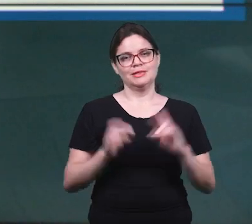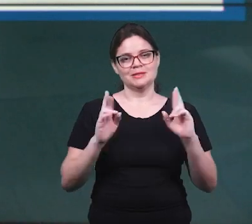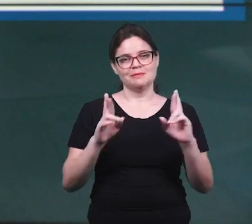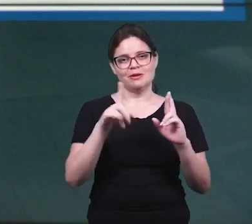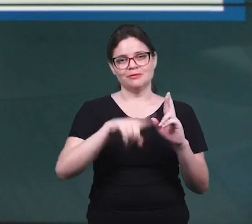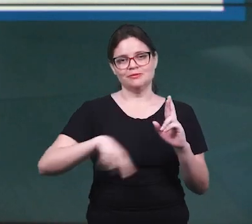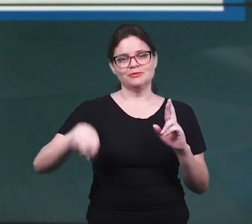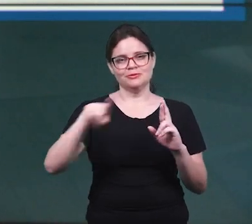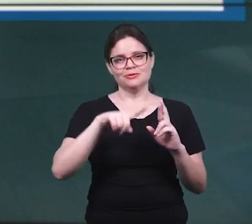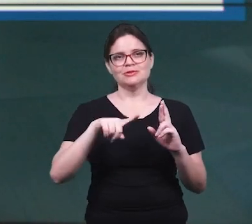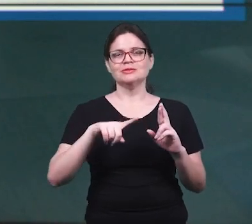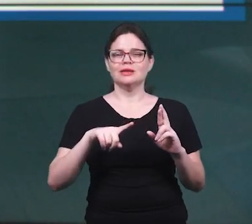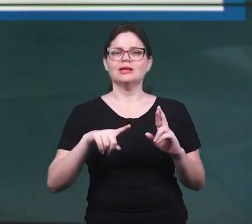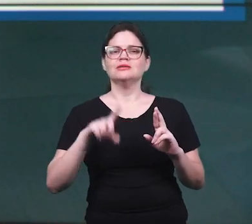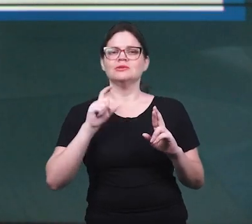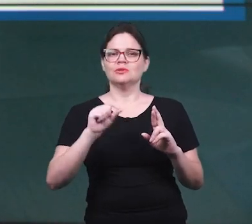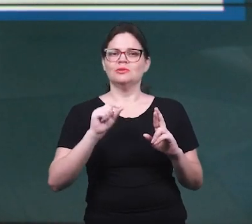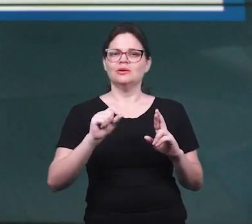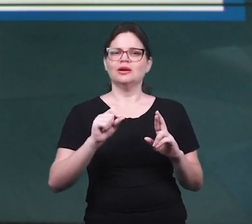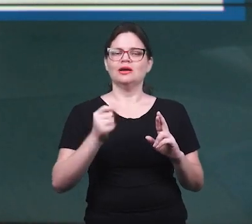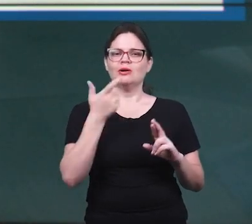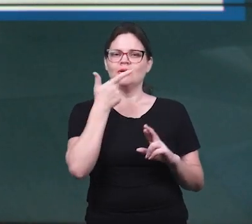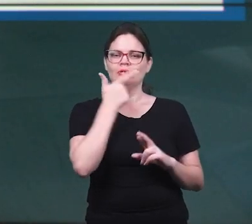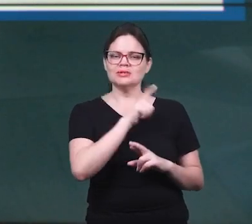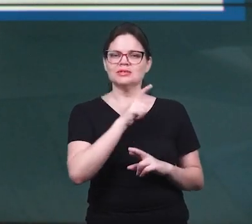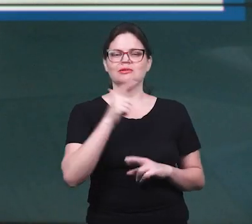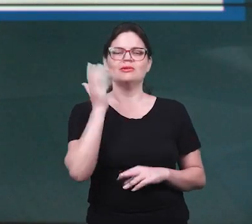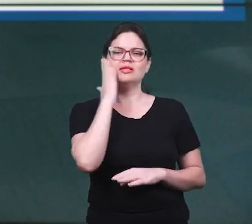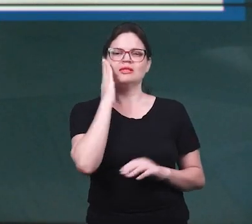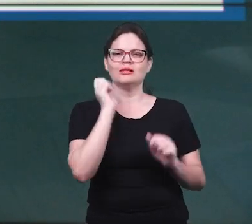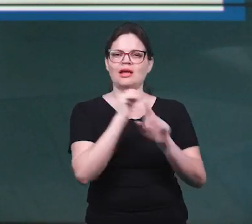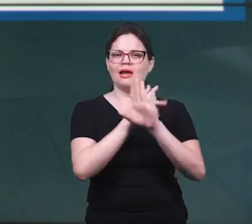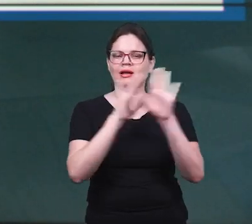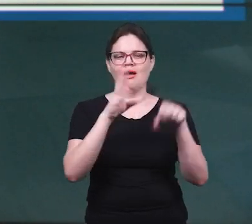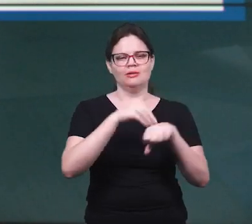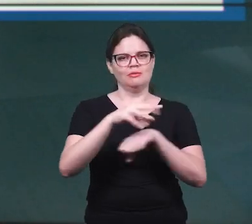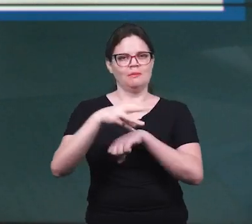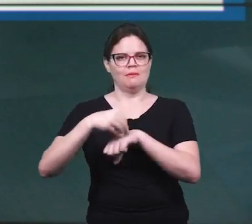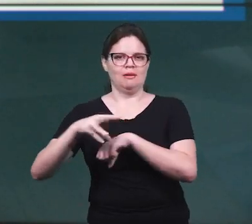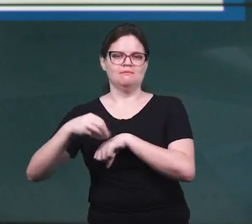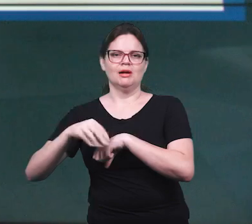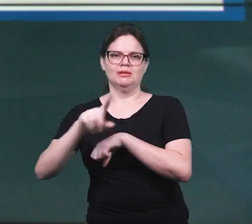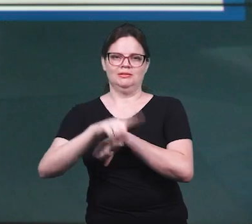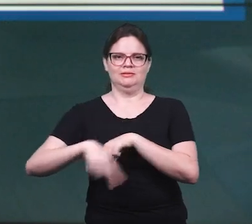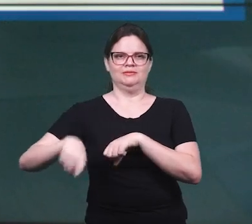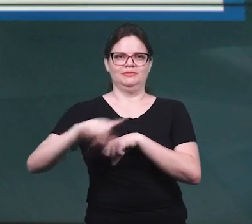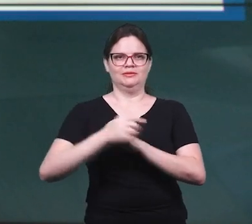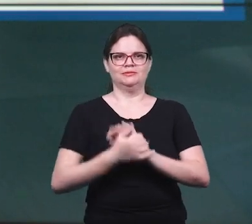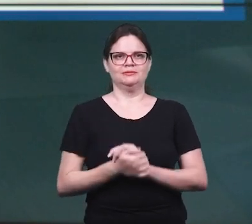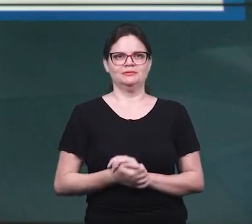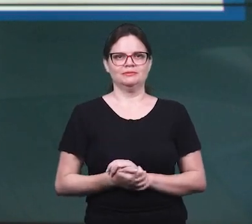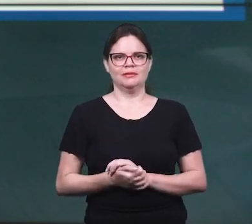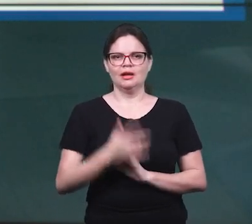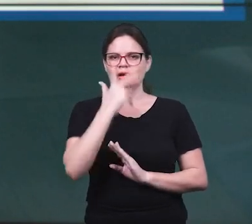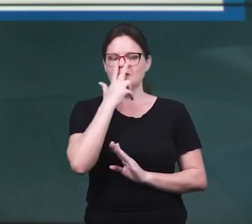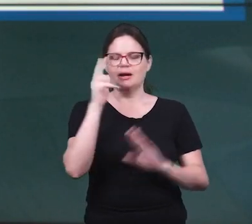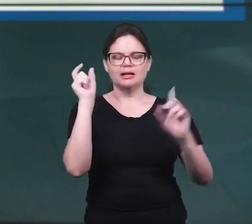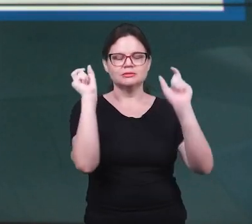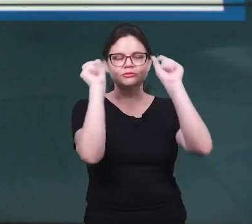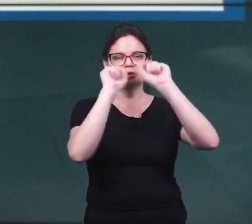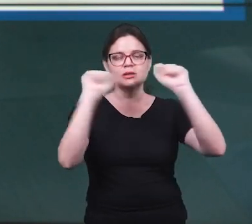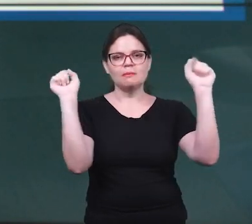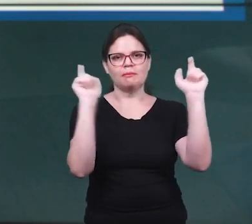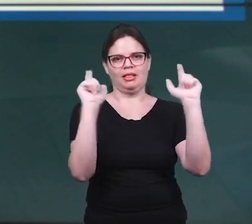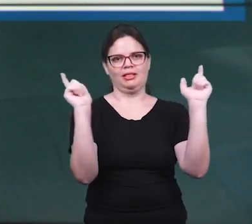Esperamos trazer para você uma contribuição com esse despertamento,